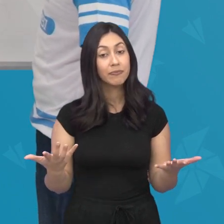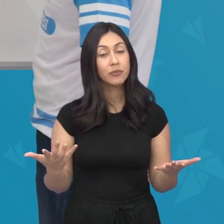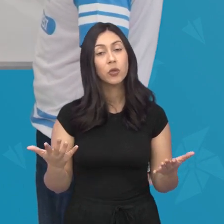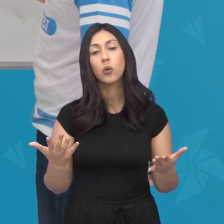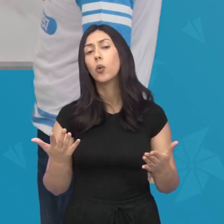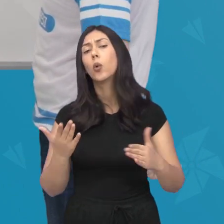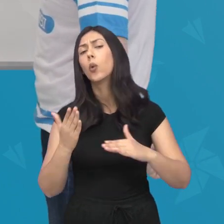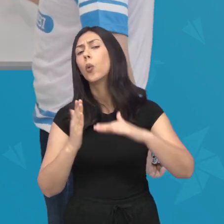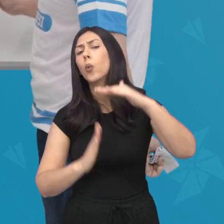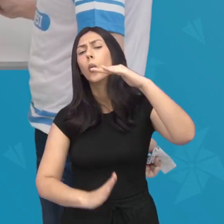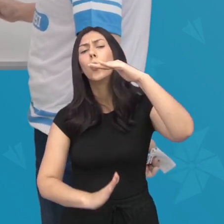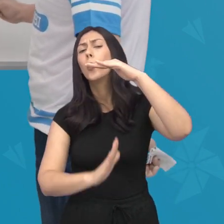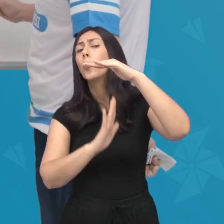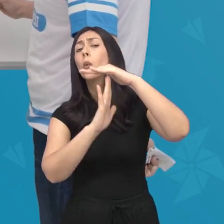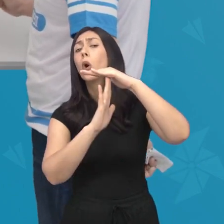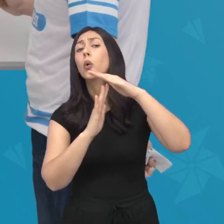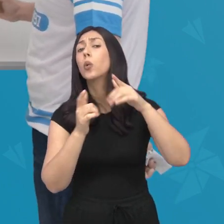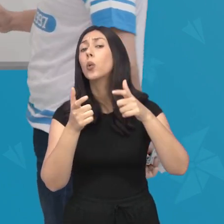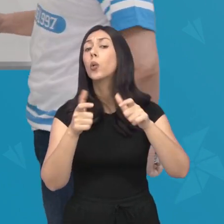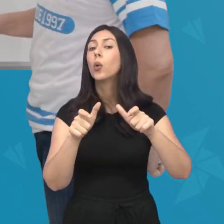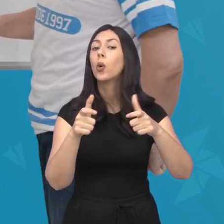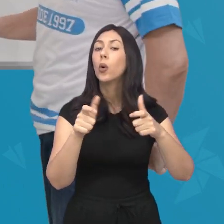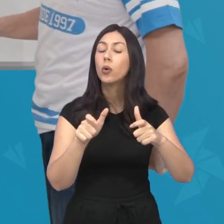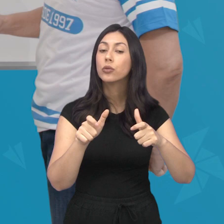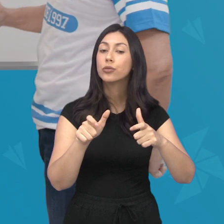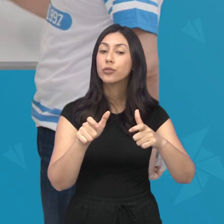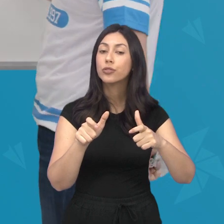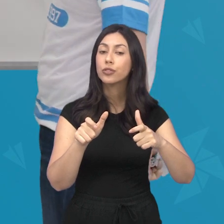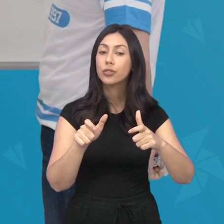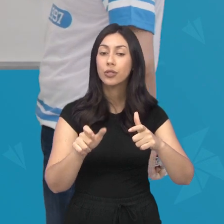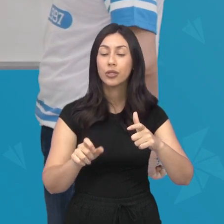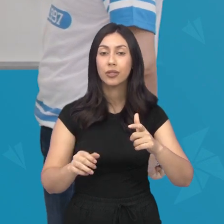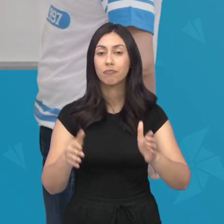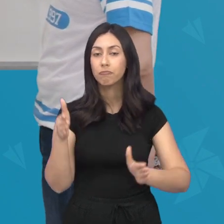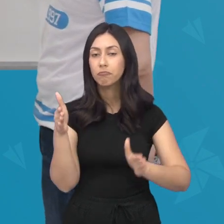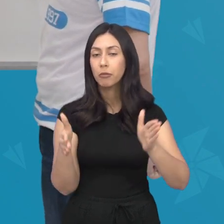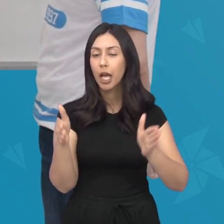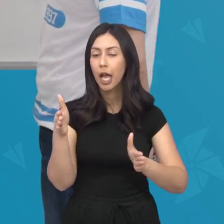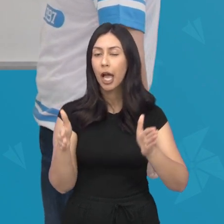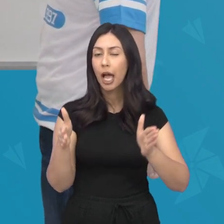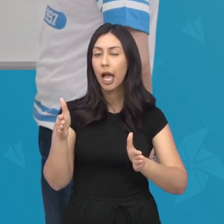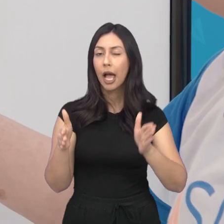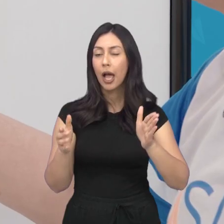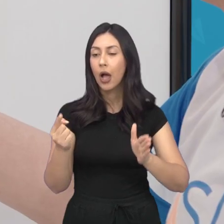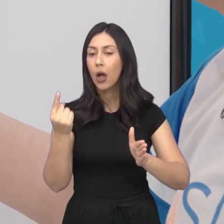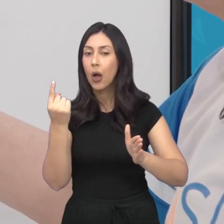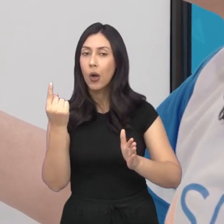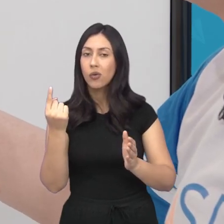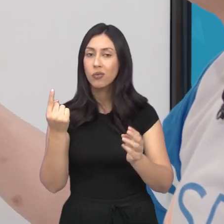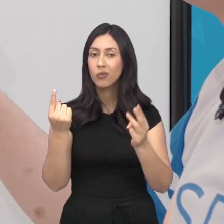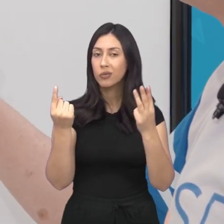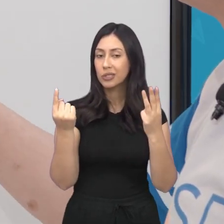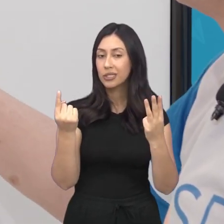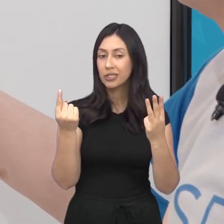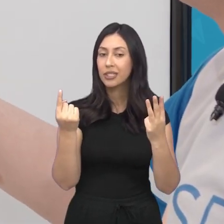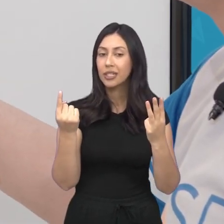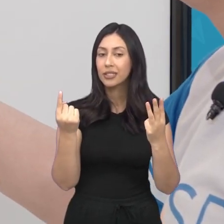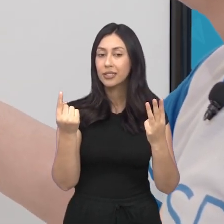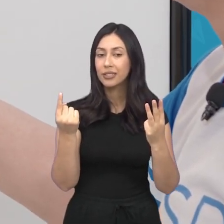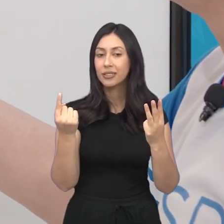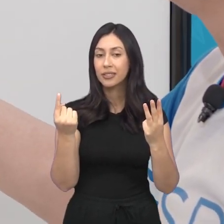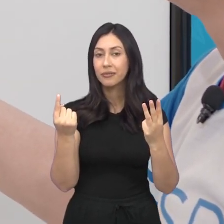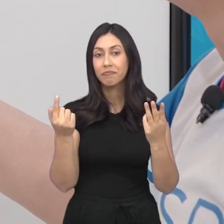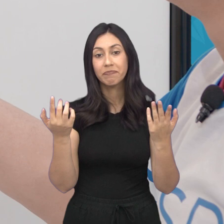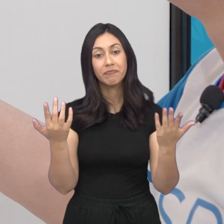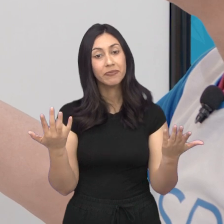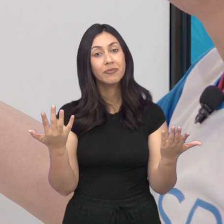Então, e o ponto de máximo? Onde que vai estar o ponto de máximo? O ponto de máximo vai estar entre a média geométrica de 1 e 3. Vai ser